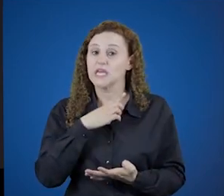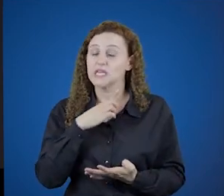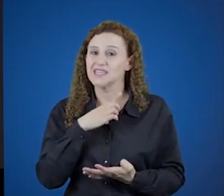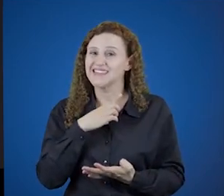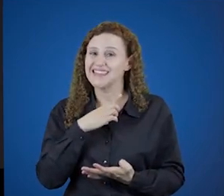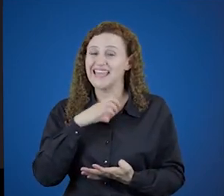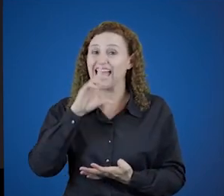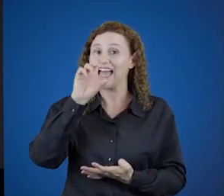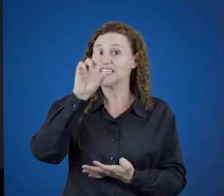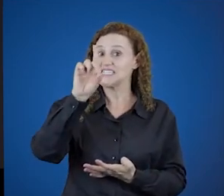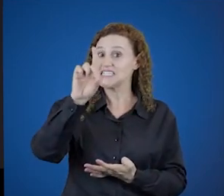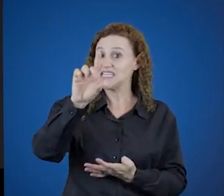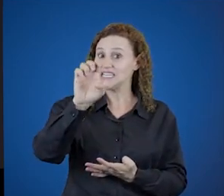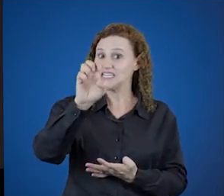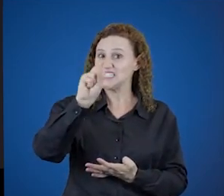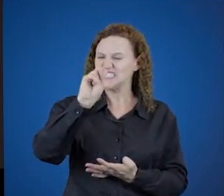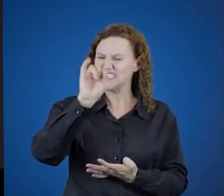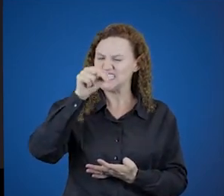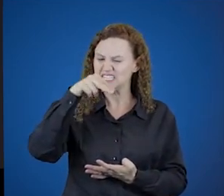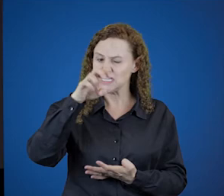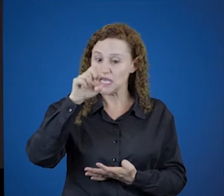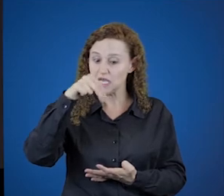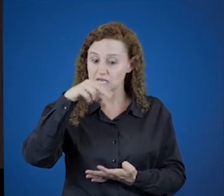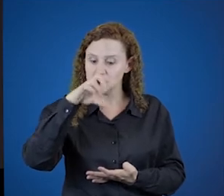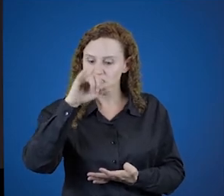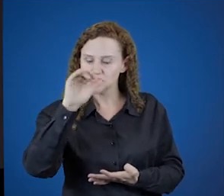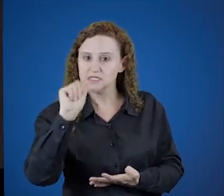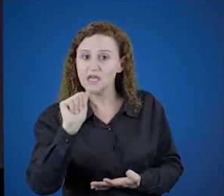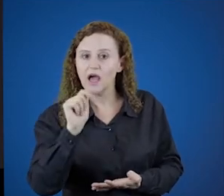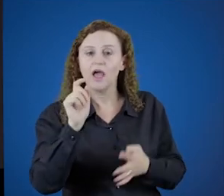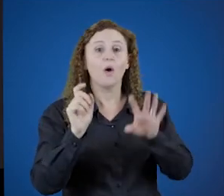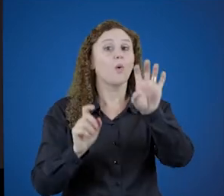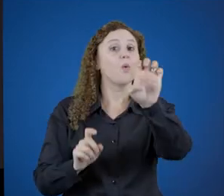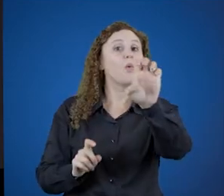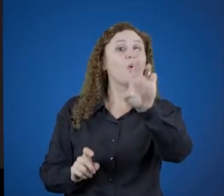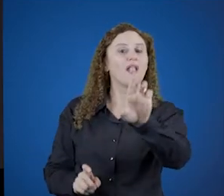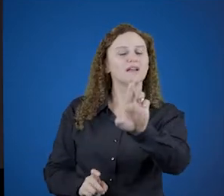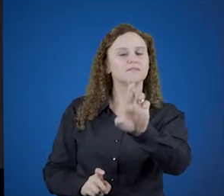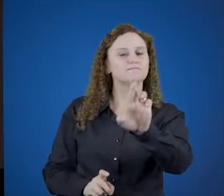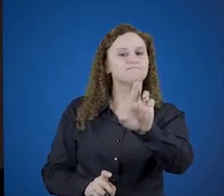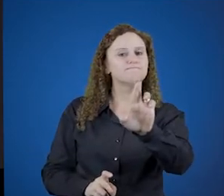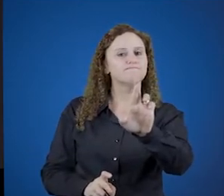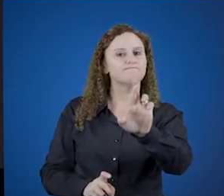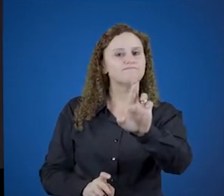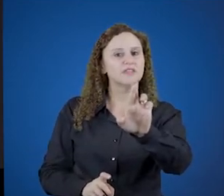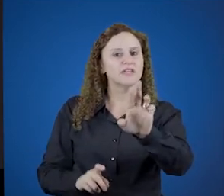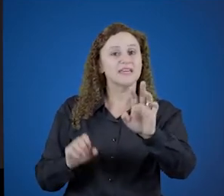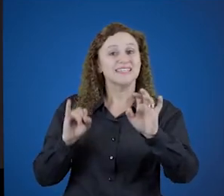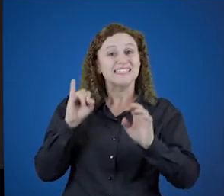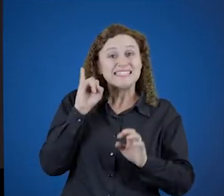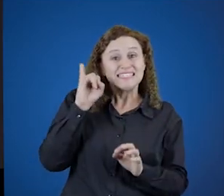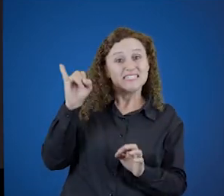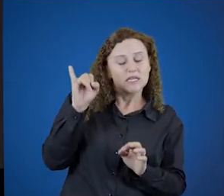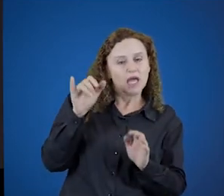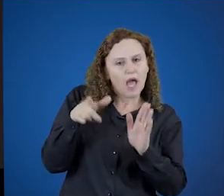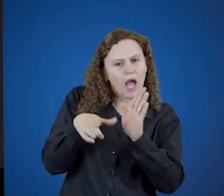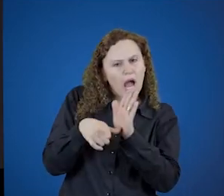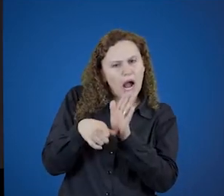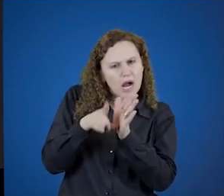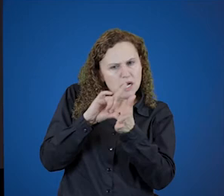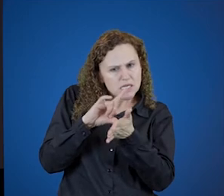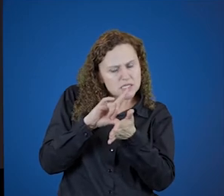bom e que cuja a desinência a desinência esse eirali for imediatamente